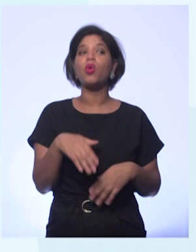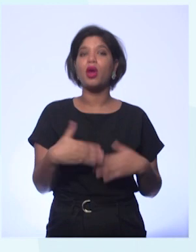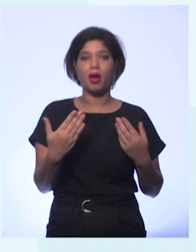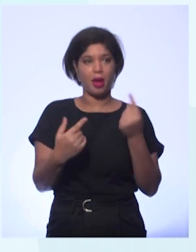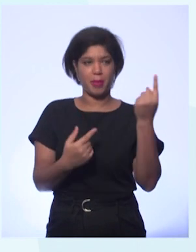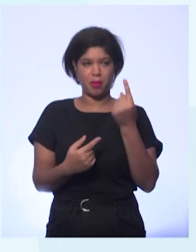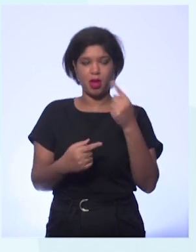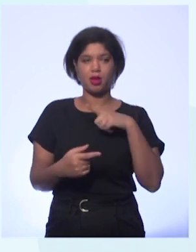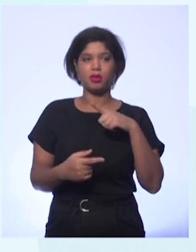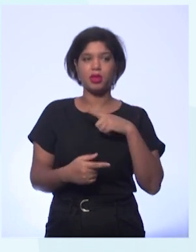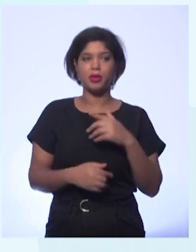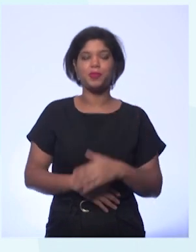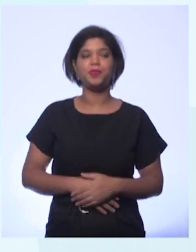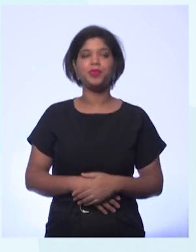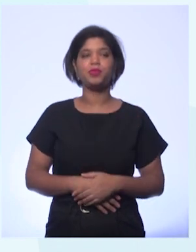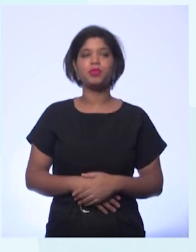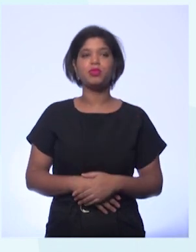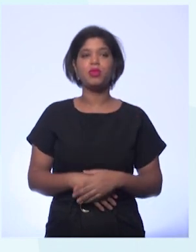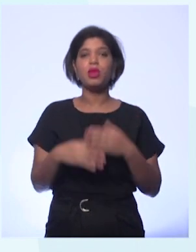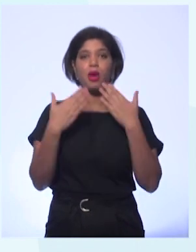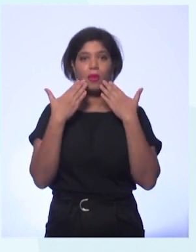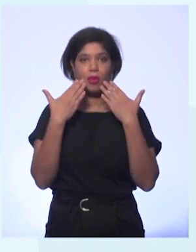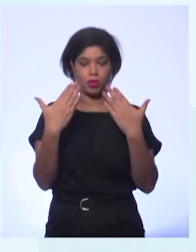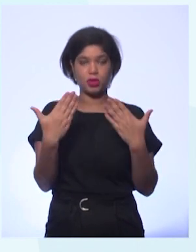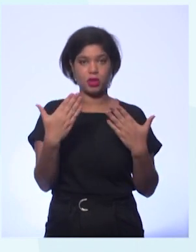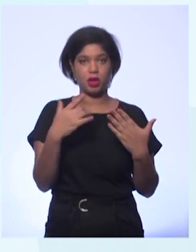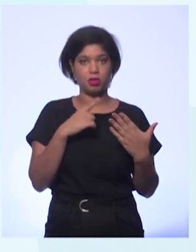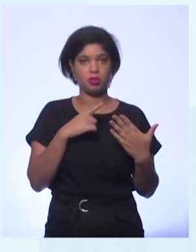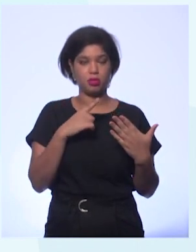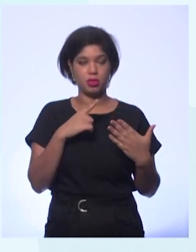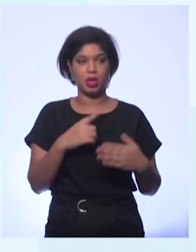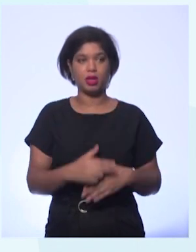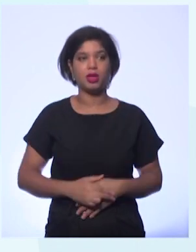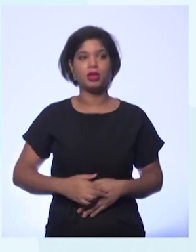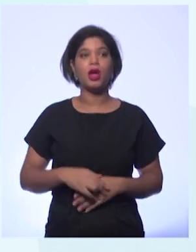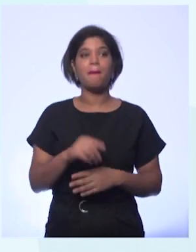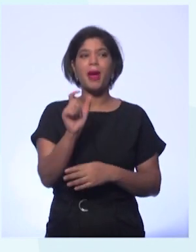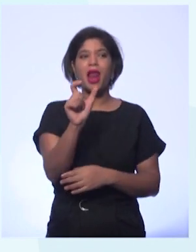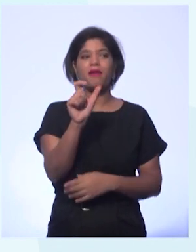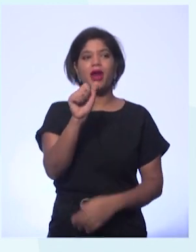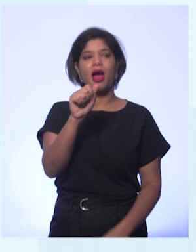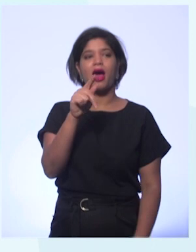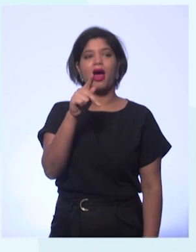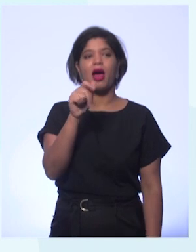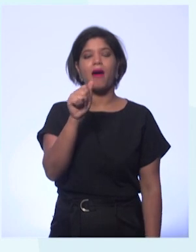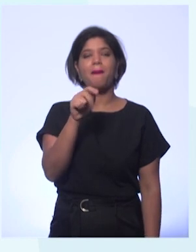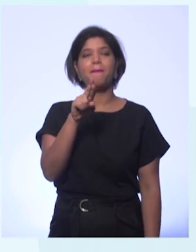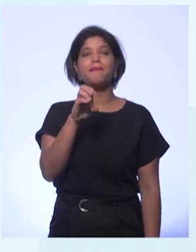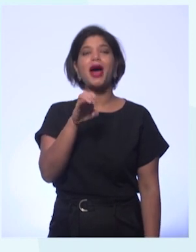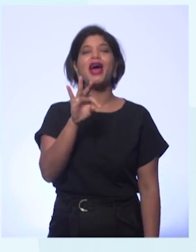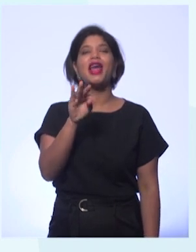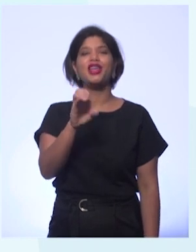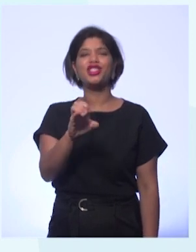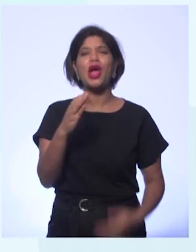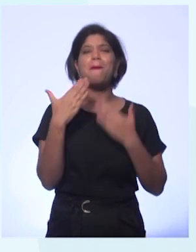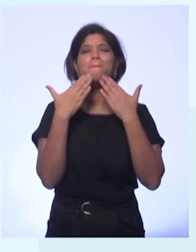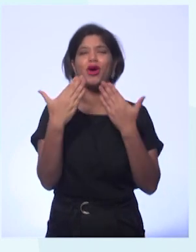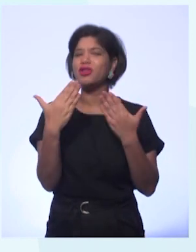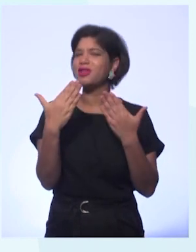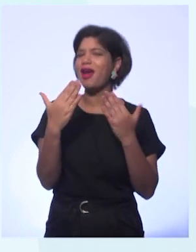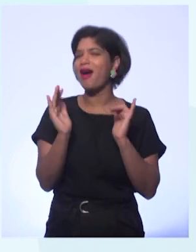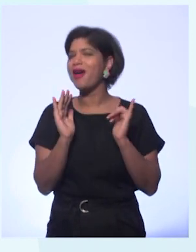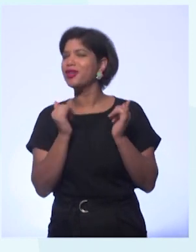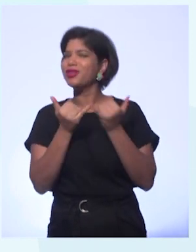primeira delas, frações aparentes. Ah, frações aparentes, olha o nome, aparente. Aparece, aparenta ser, mas não